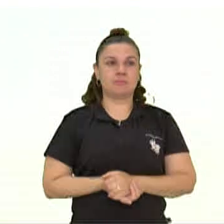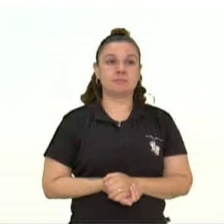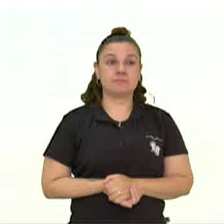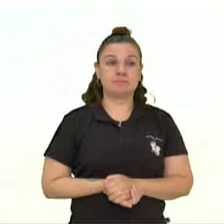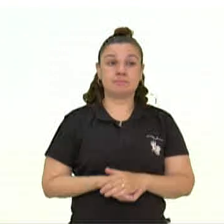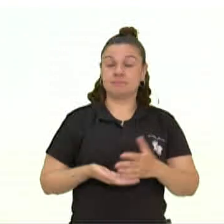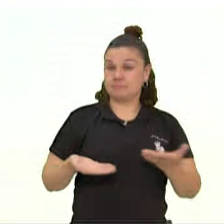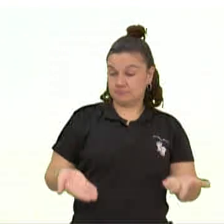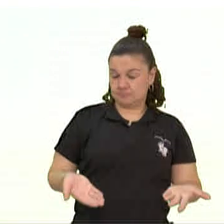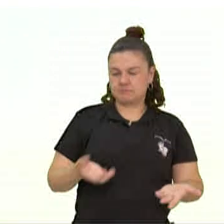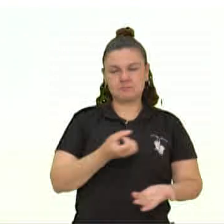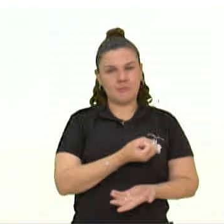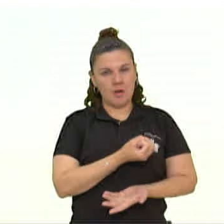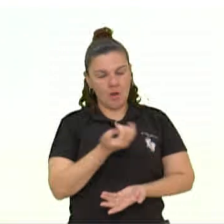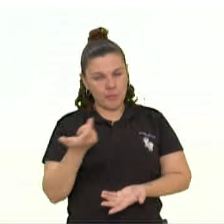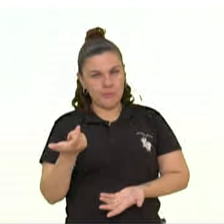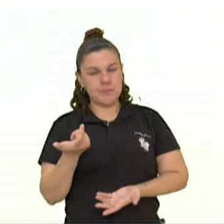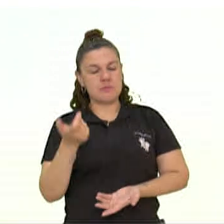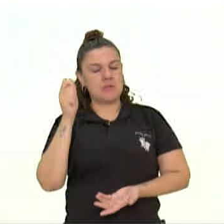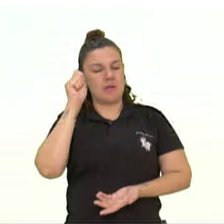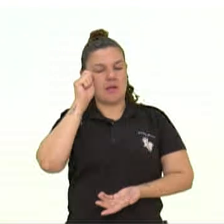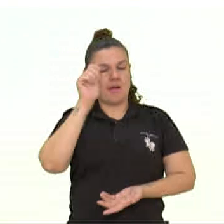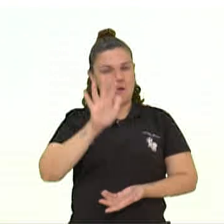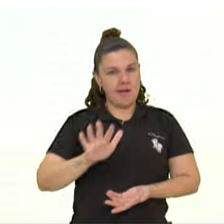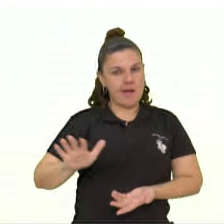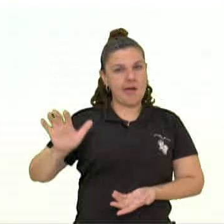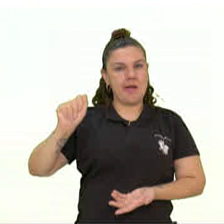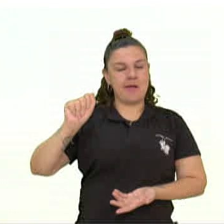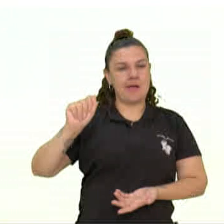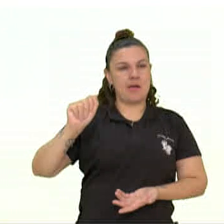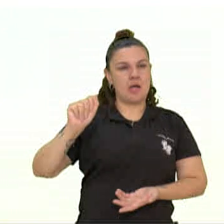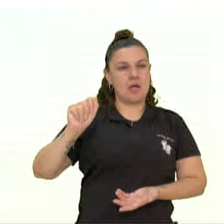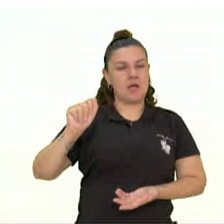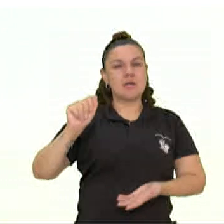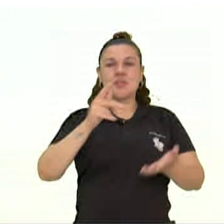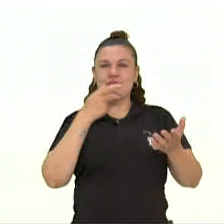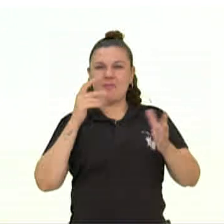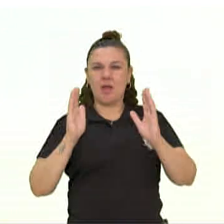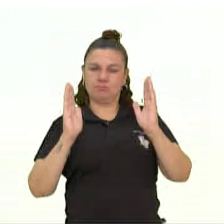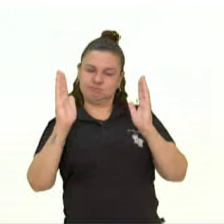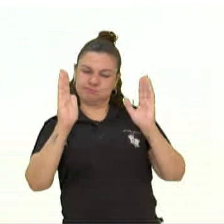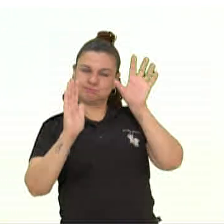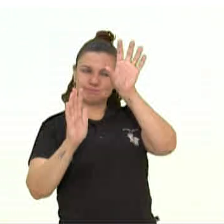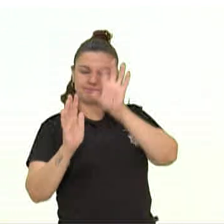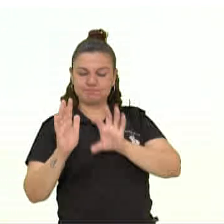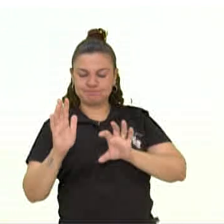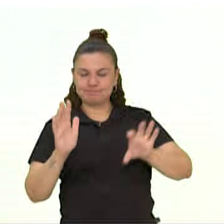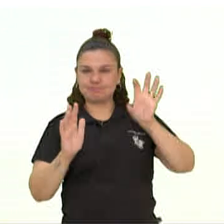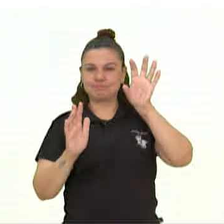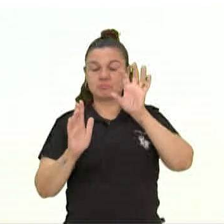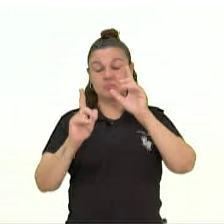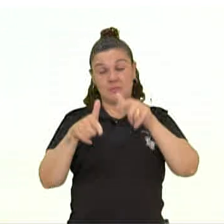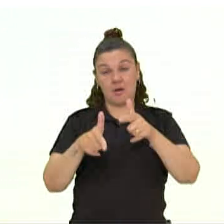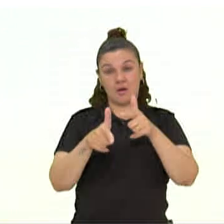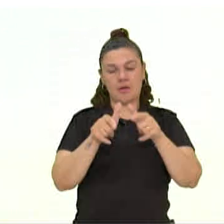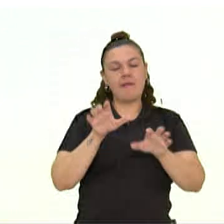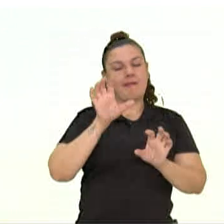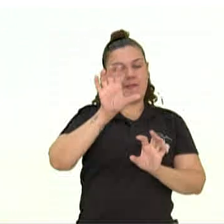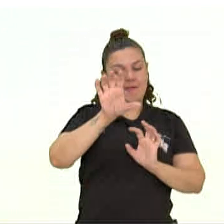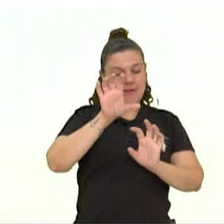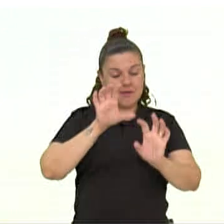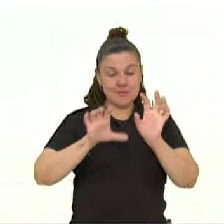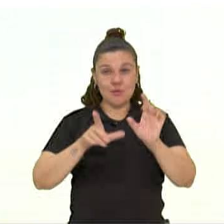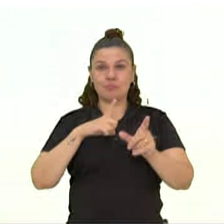Na Ásia, algumas regiões, a gente estudou a Ásia Central, Sudeste Asiático, Oriente Médio, são algumas regiões